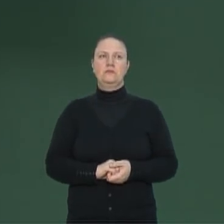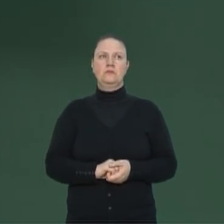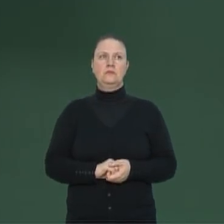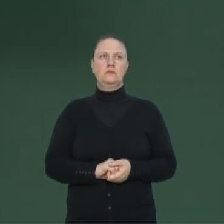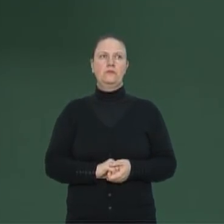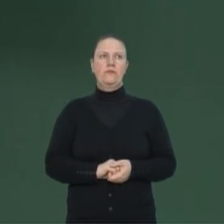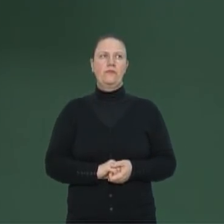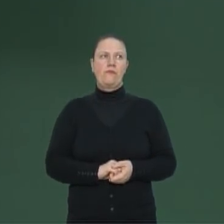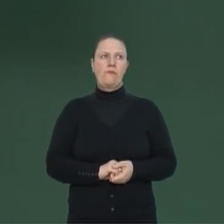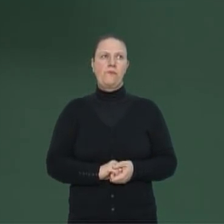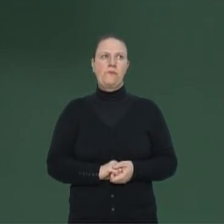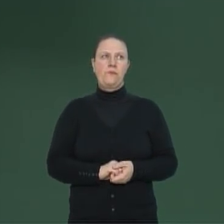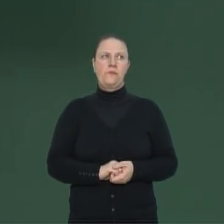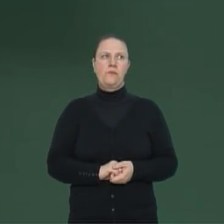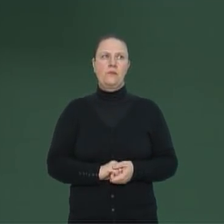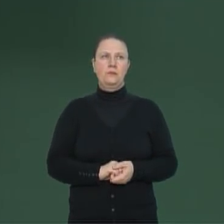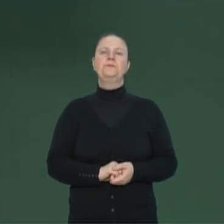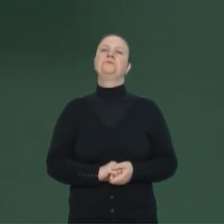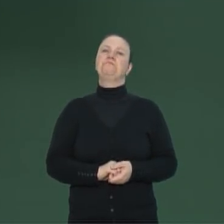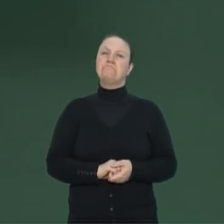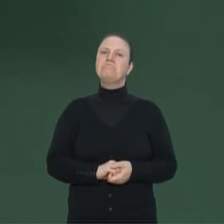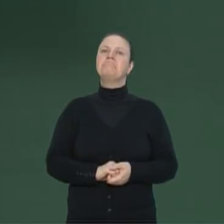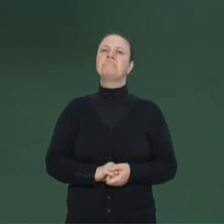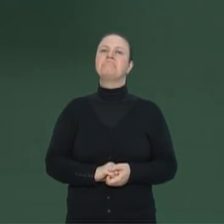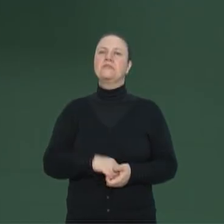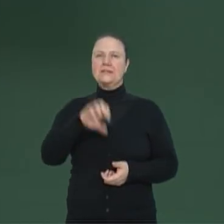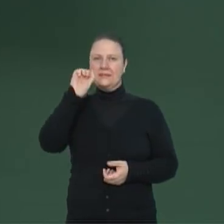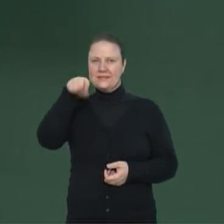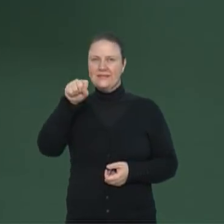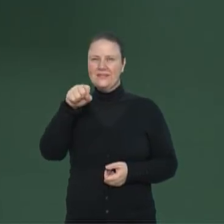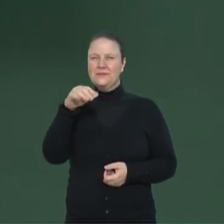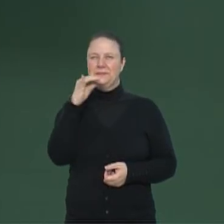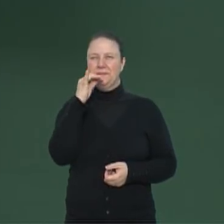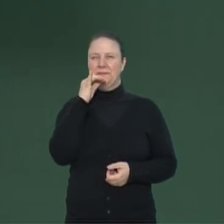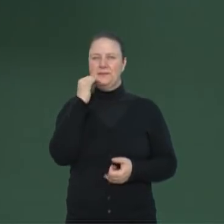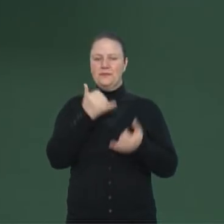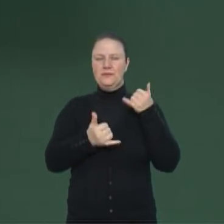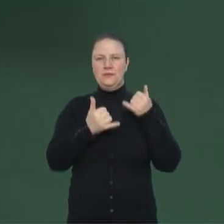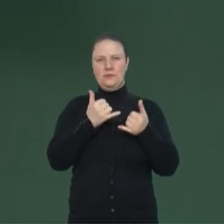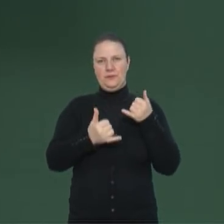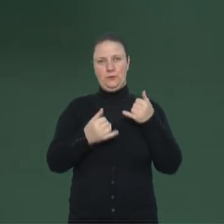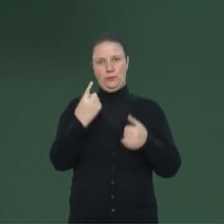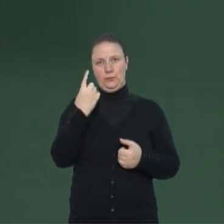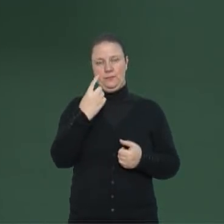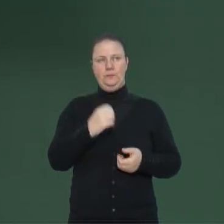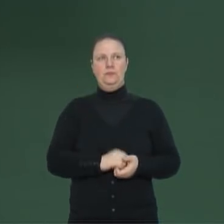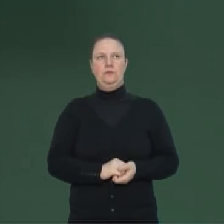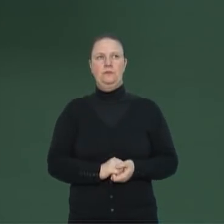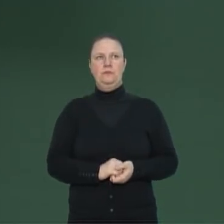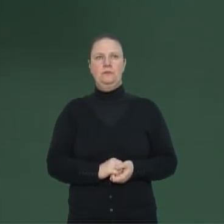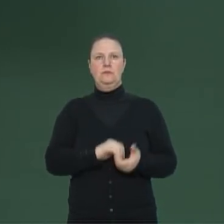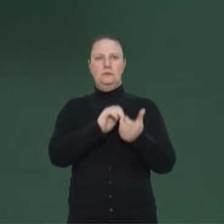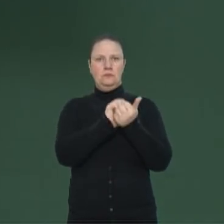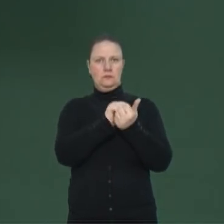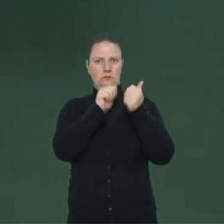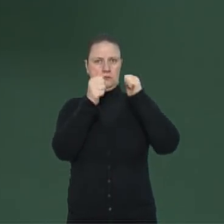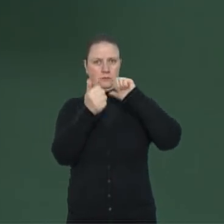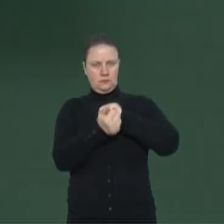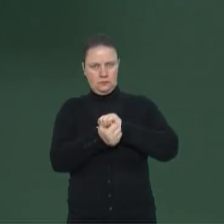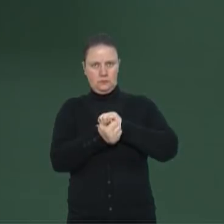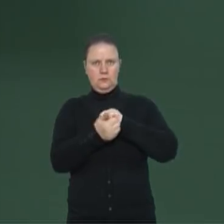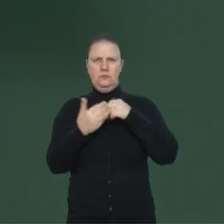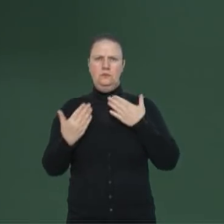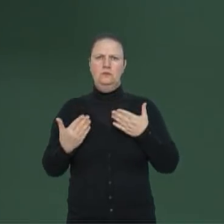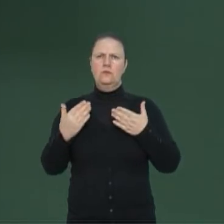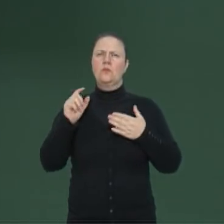não? É, né? É. Então, veja, para resolver isso daqui, né, eu vou fazer um ajuste primeiro, né?